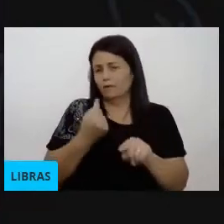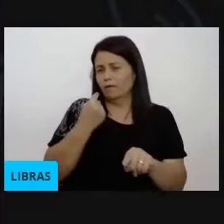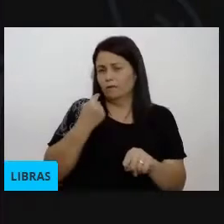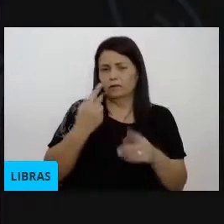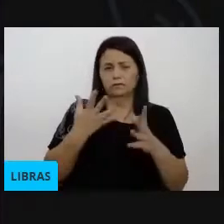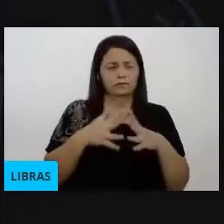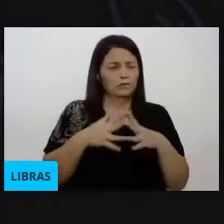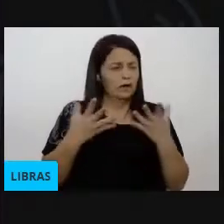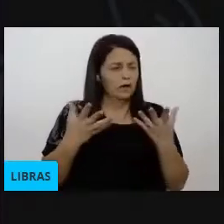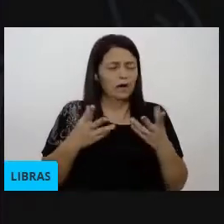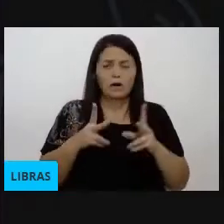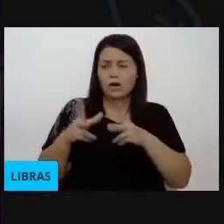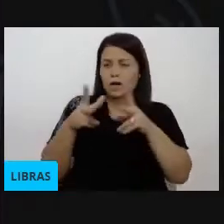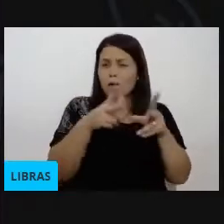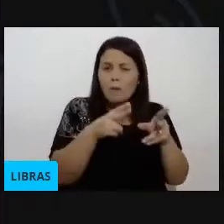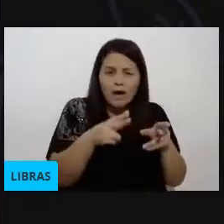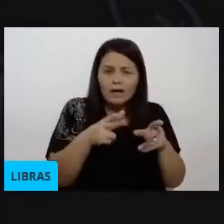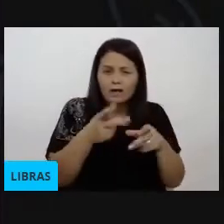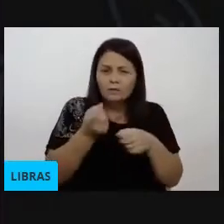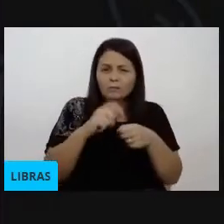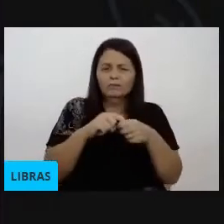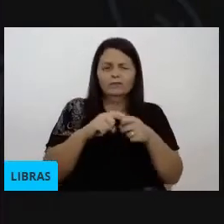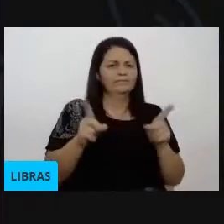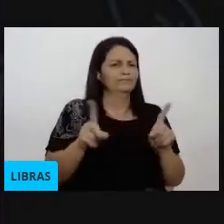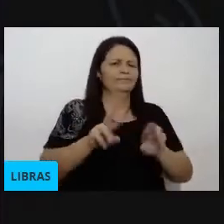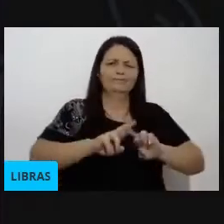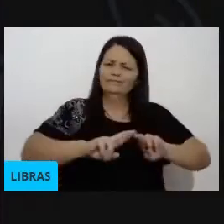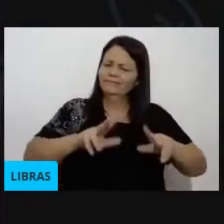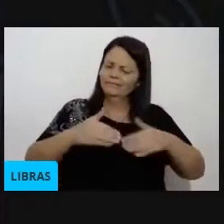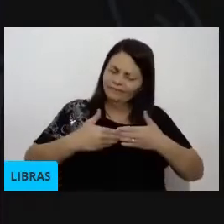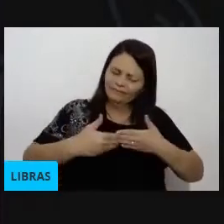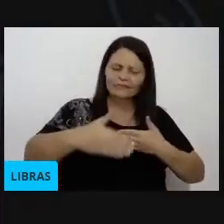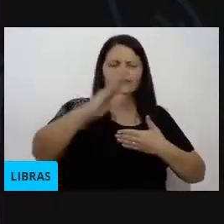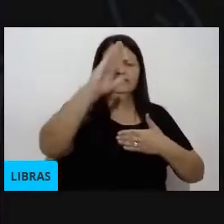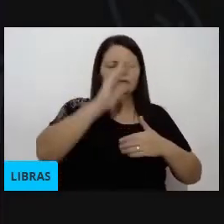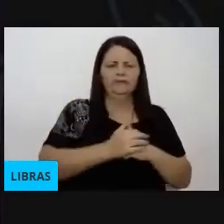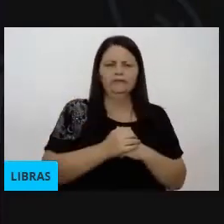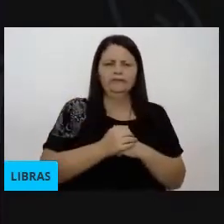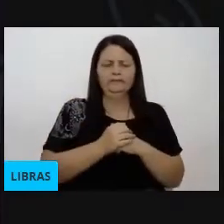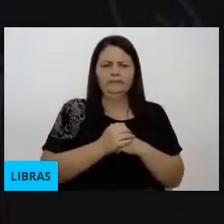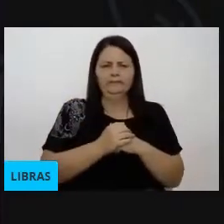seriam iguais, voltariam a ser iguais. Não, não vão ser mais.